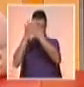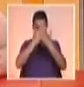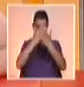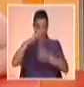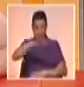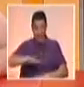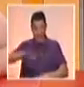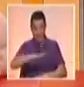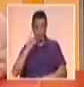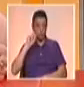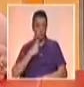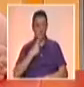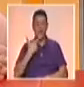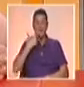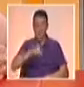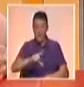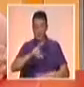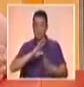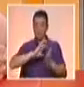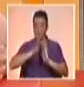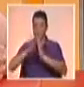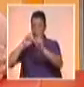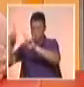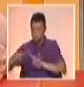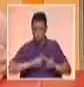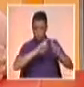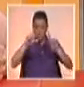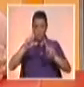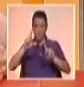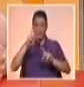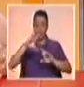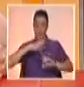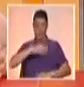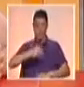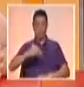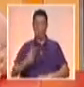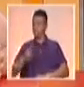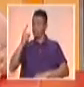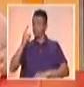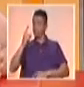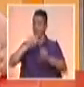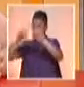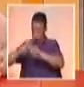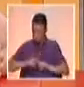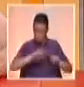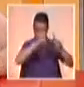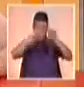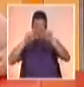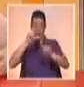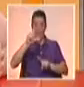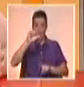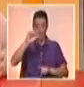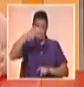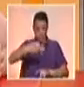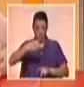surdez e das línguas gestuais, porque a língua gestual não é universal. Há várias línguas gestuais consoante a